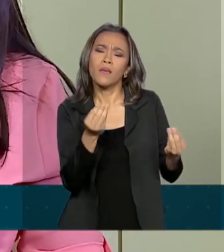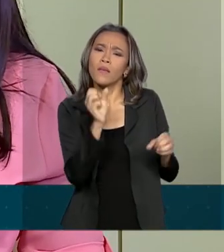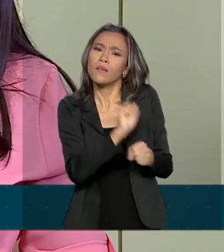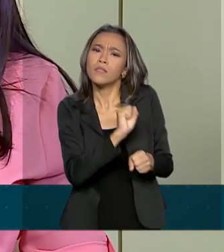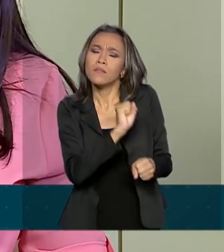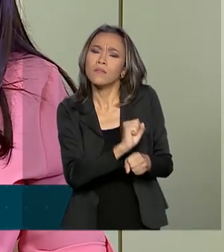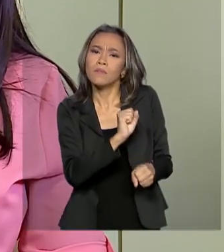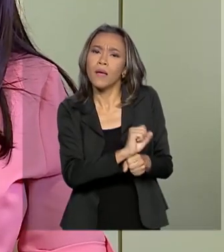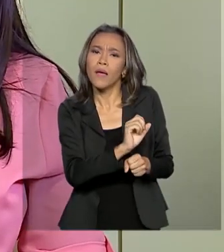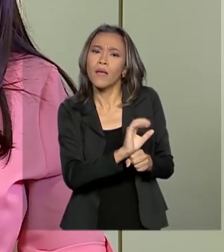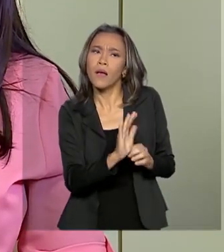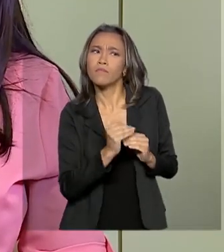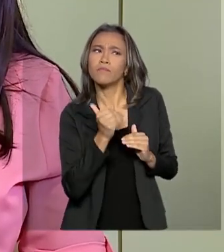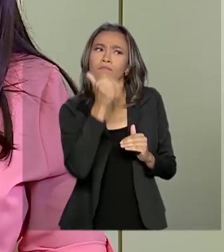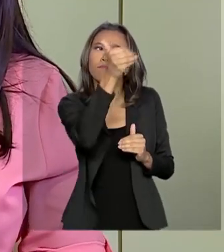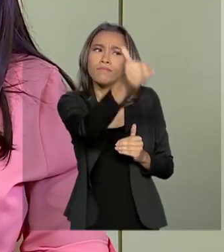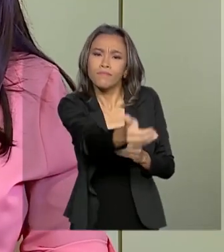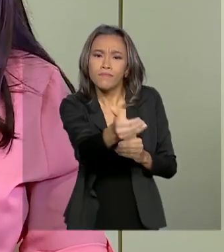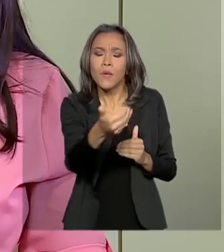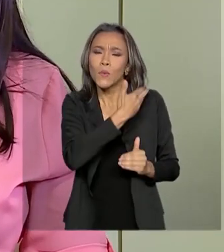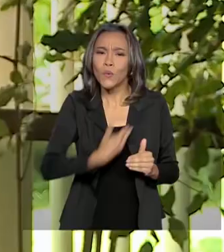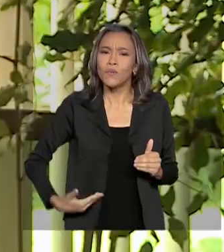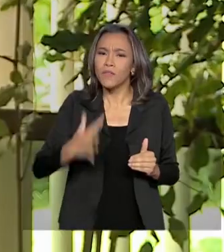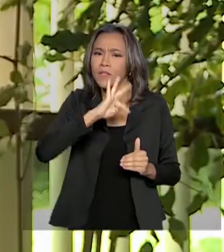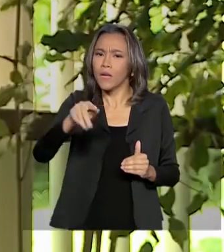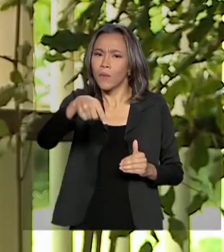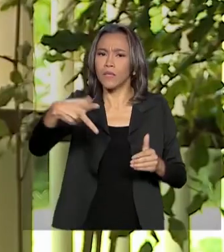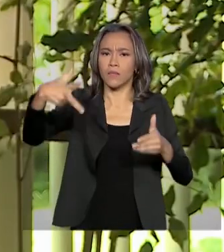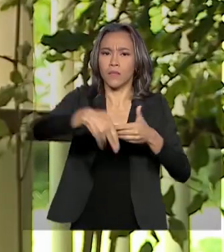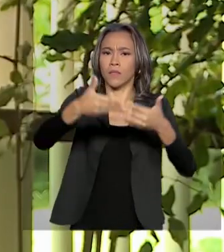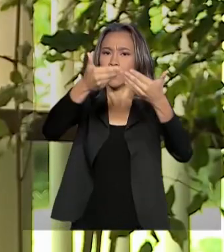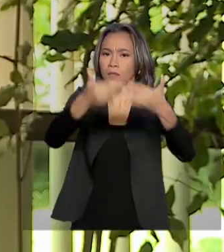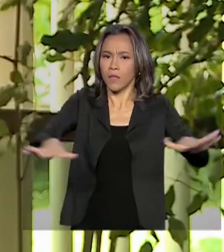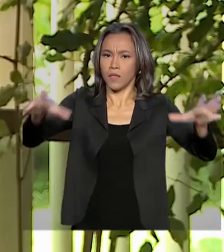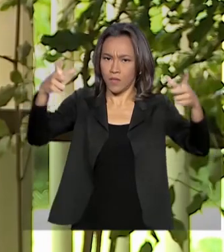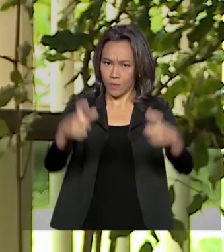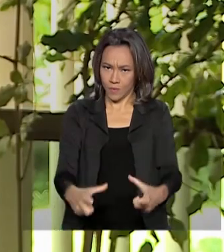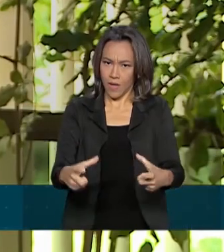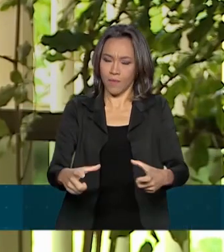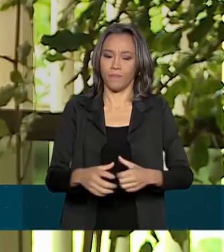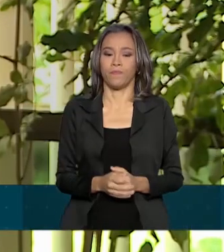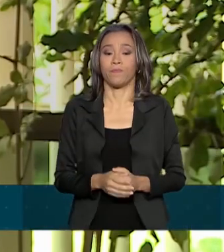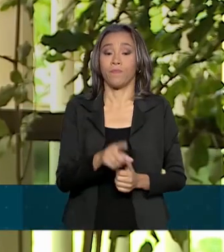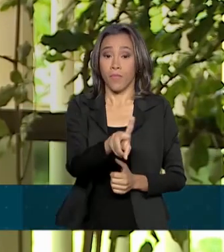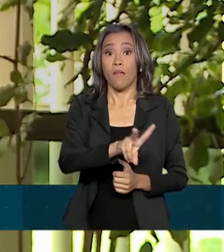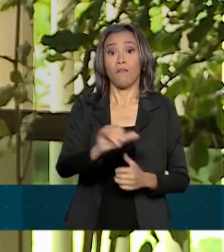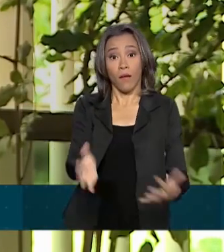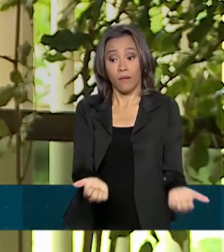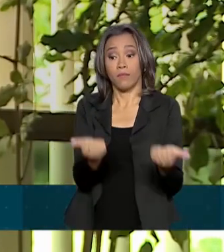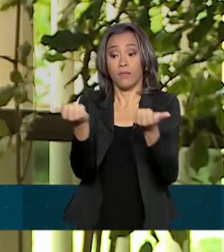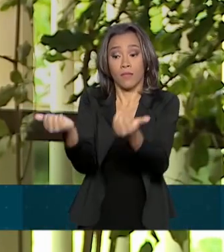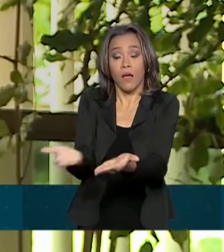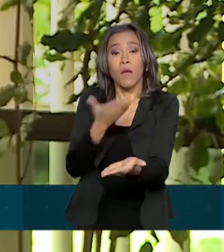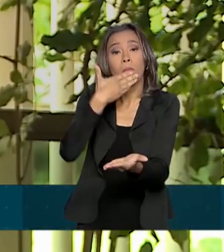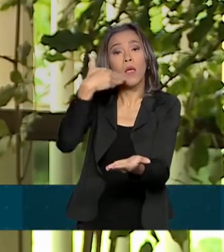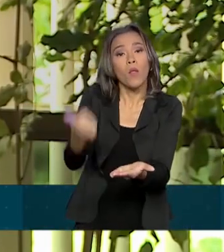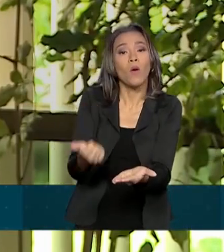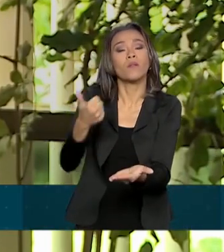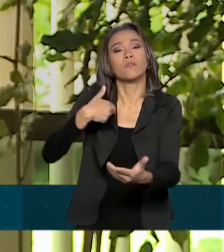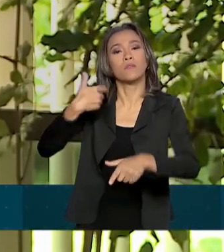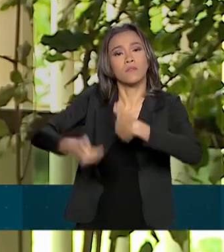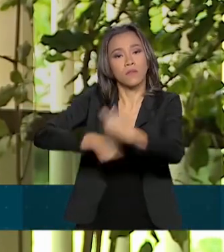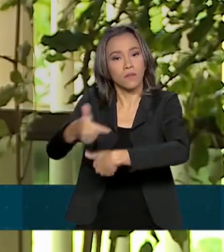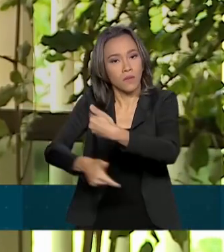em relação a essa inauguração, a essa reinauguração da estação? Ela vai dar melhores condições de trabalho para os nossos